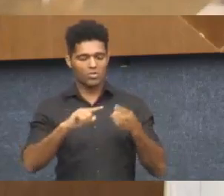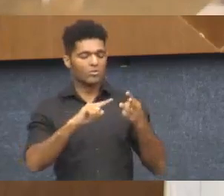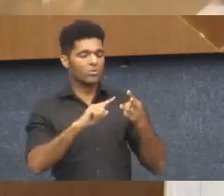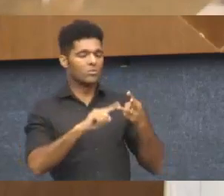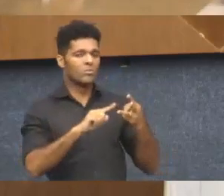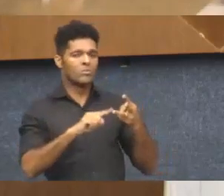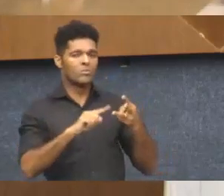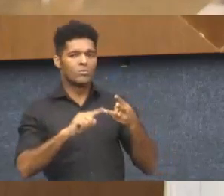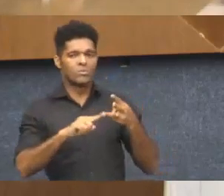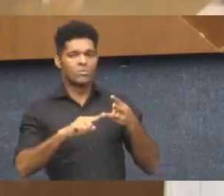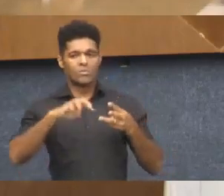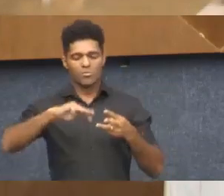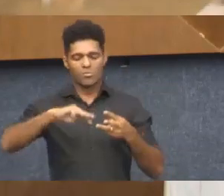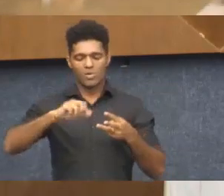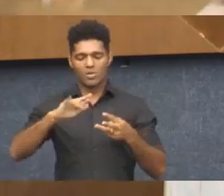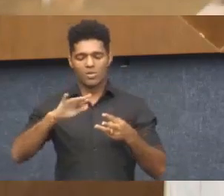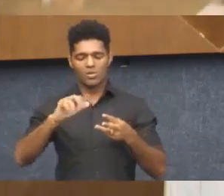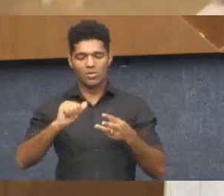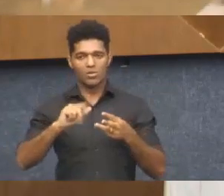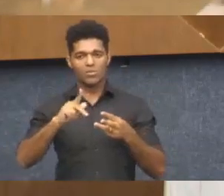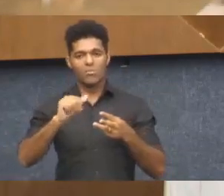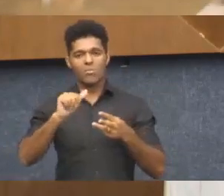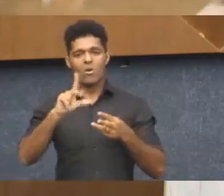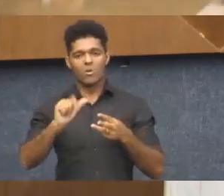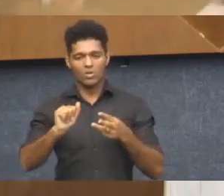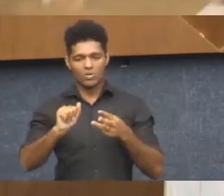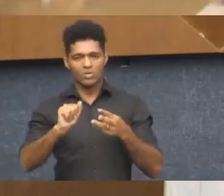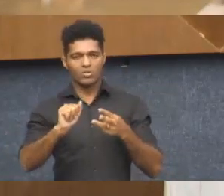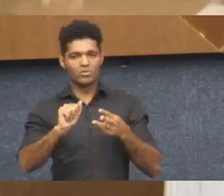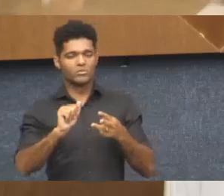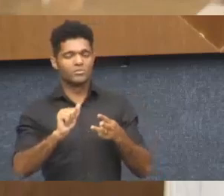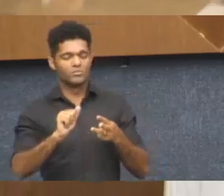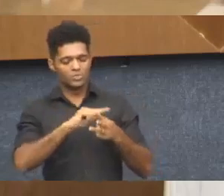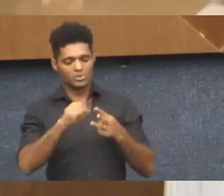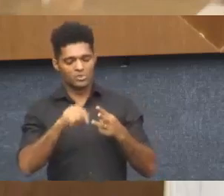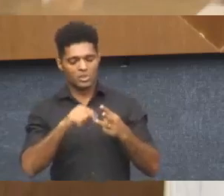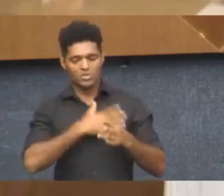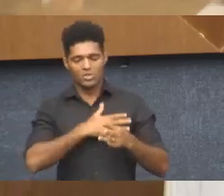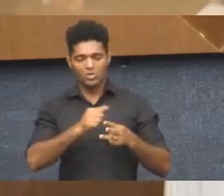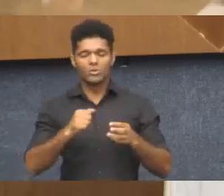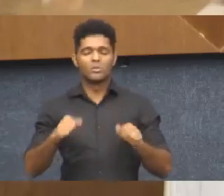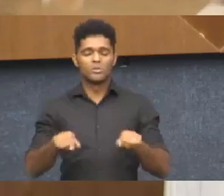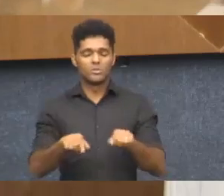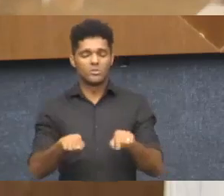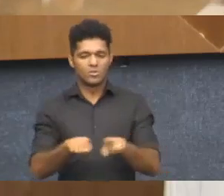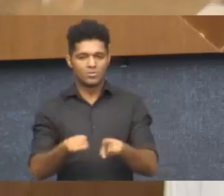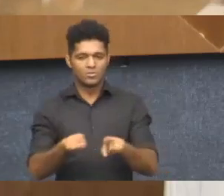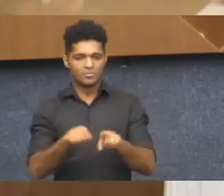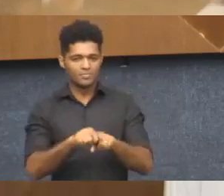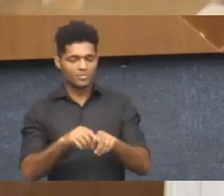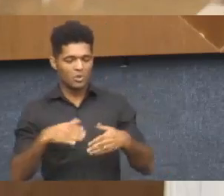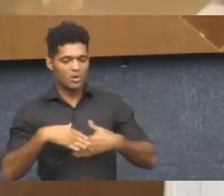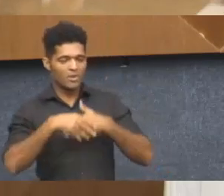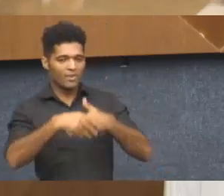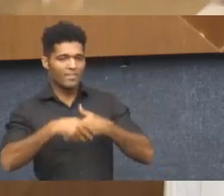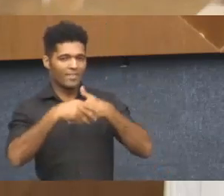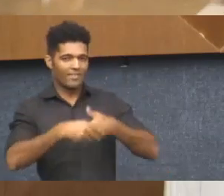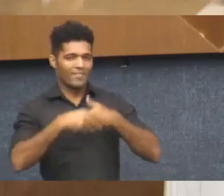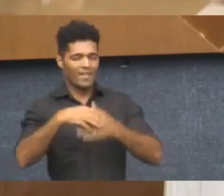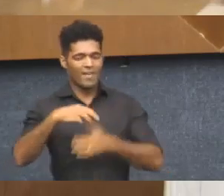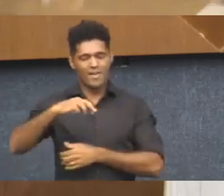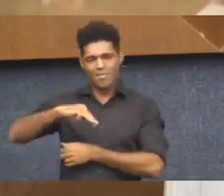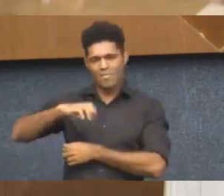de Freitas Araújo e Maria Paula Ordônia de Melo Araújo. Melo, eu sou Melo